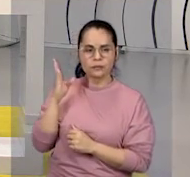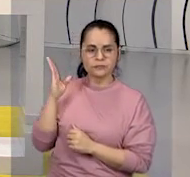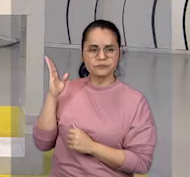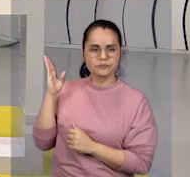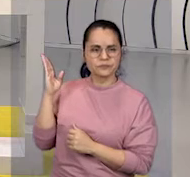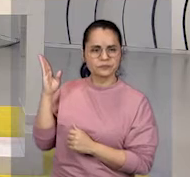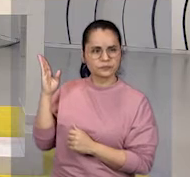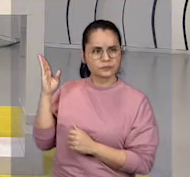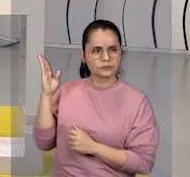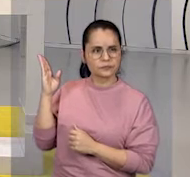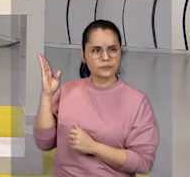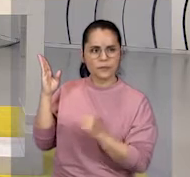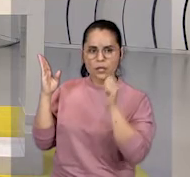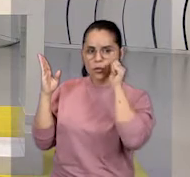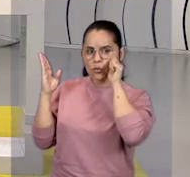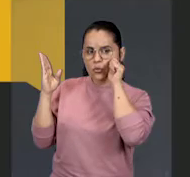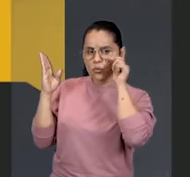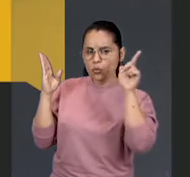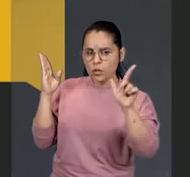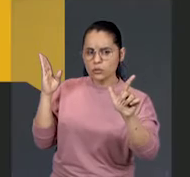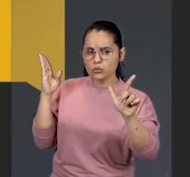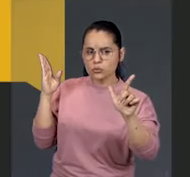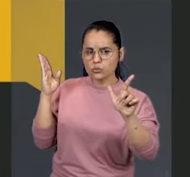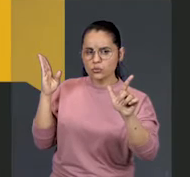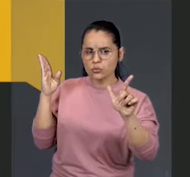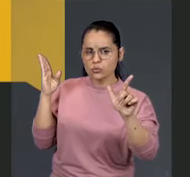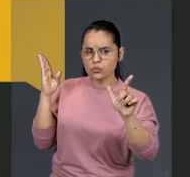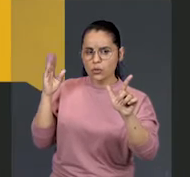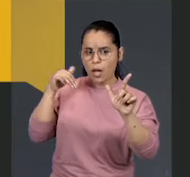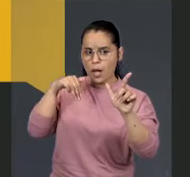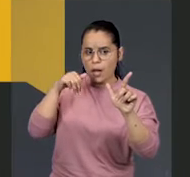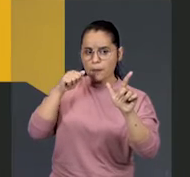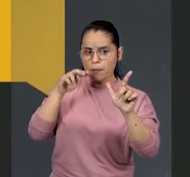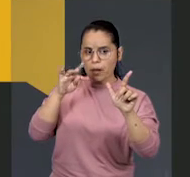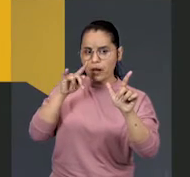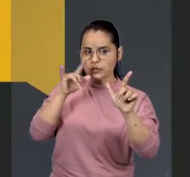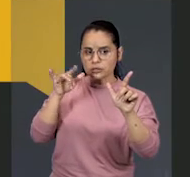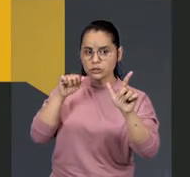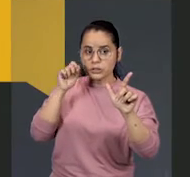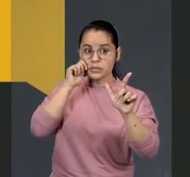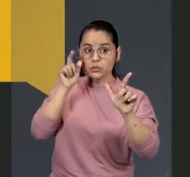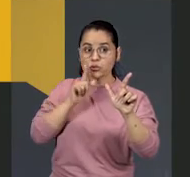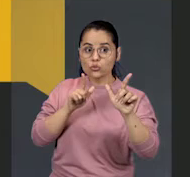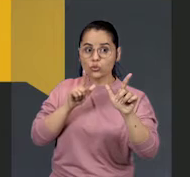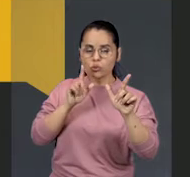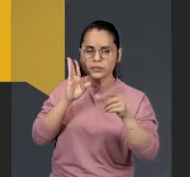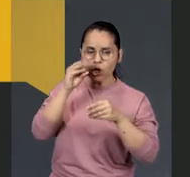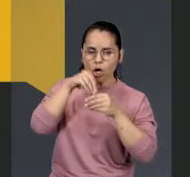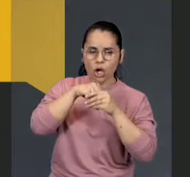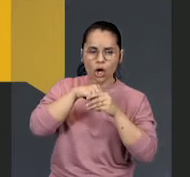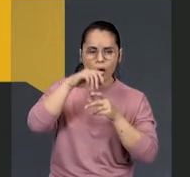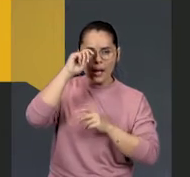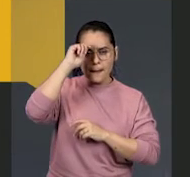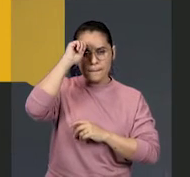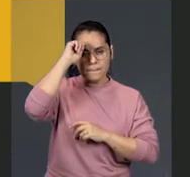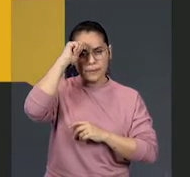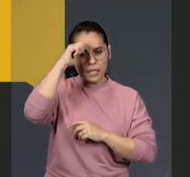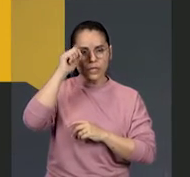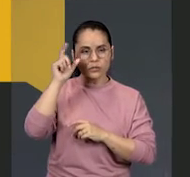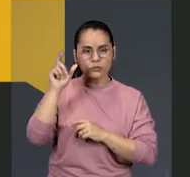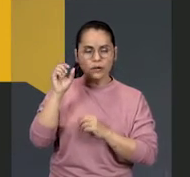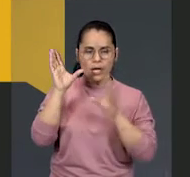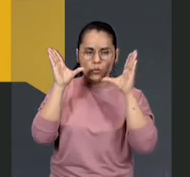aí uma cor, um matiz azul, você acrescentando preto, ela vai ficar mais escura, né? Ela